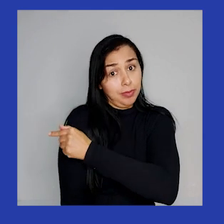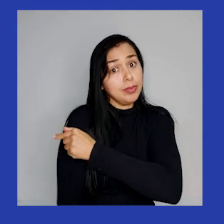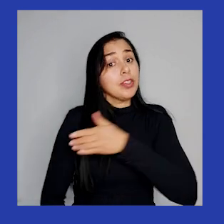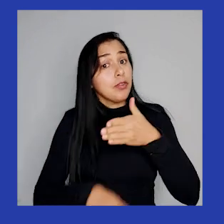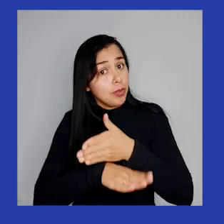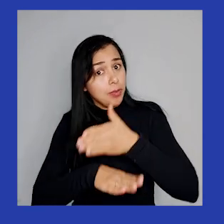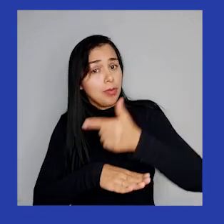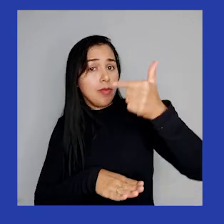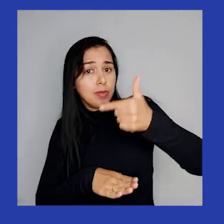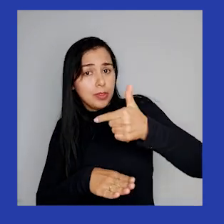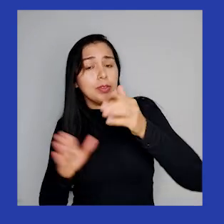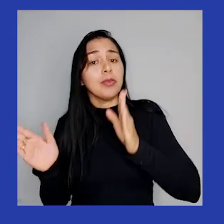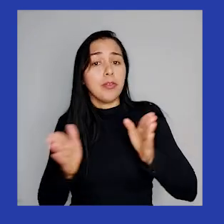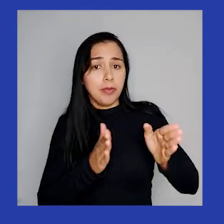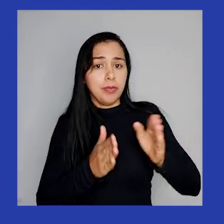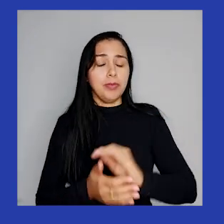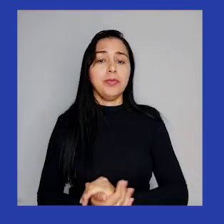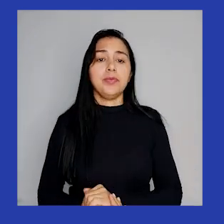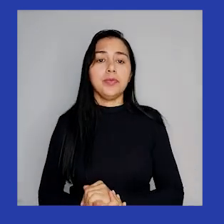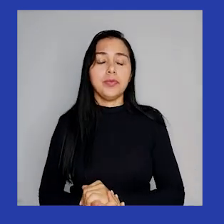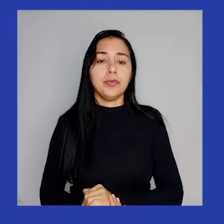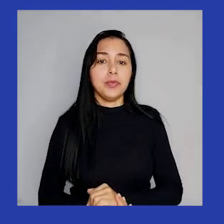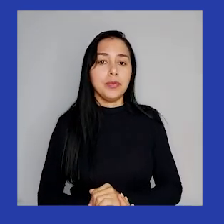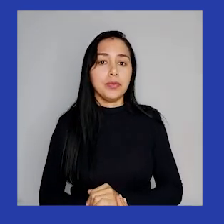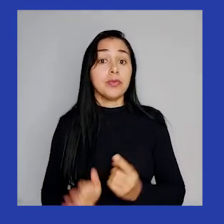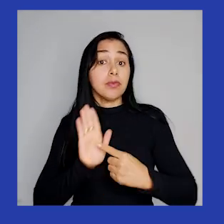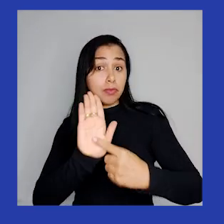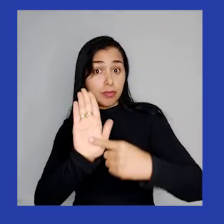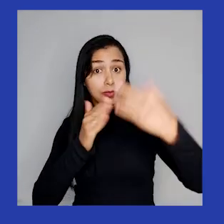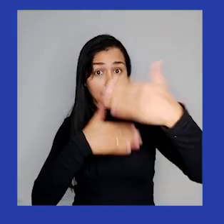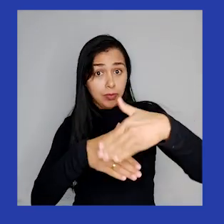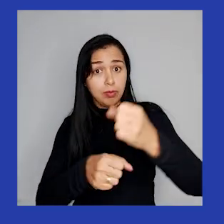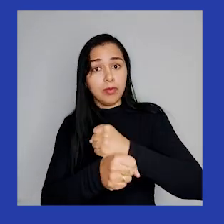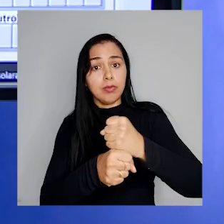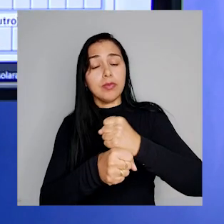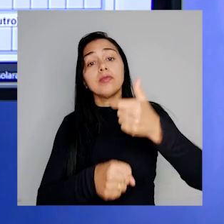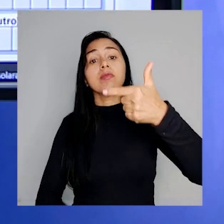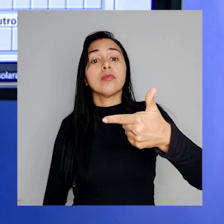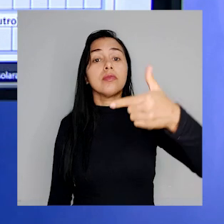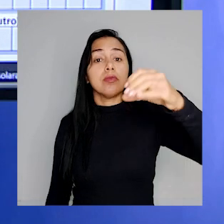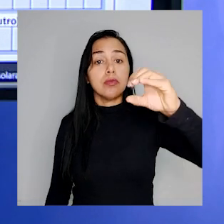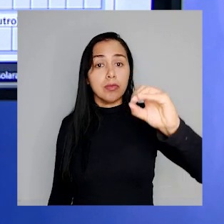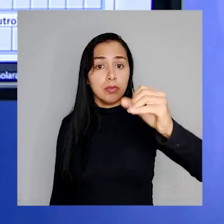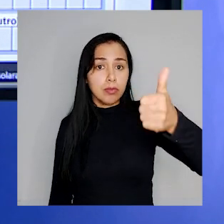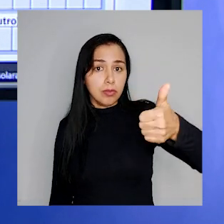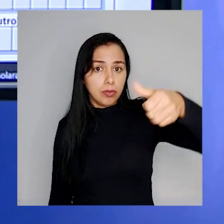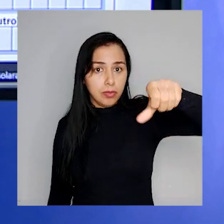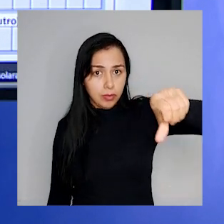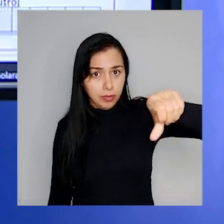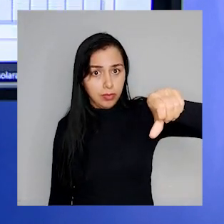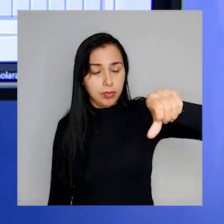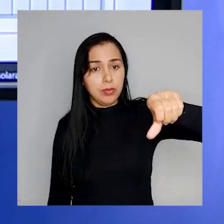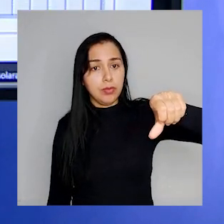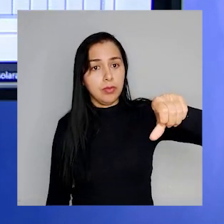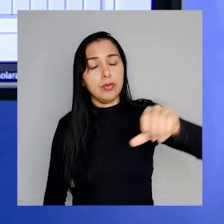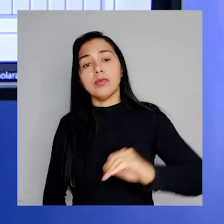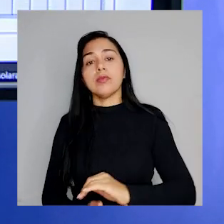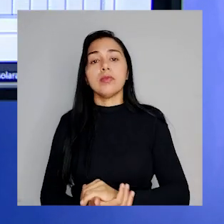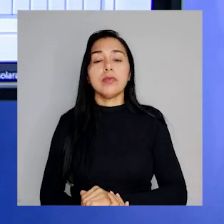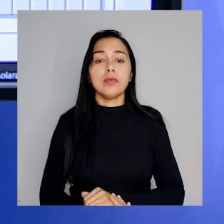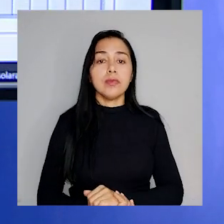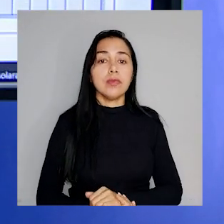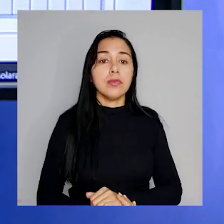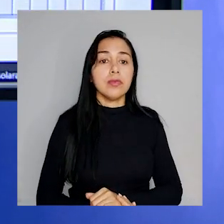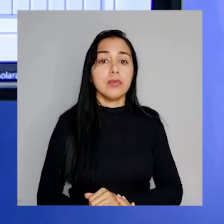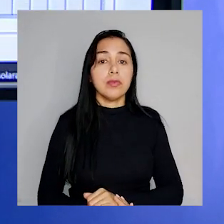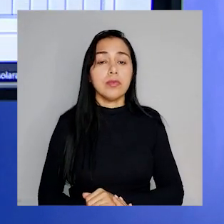dessa segunda etapa. Aqui a gente tem uma prova de 2019, da aplicação do ano de 2019. E aqui nessa